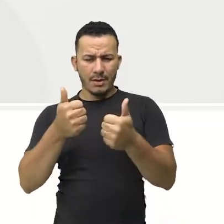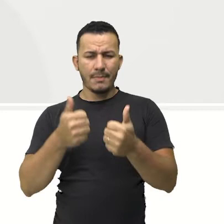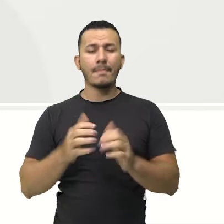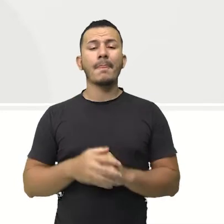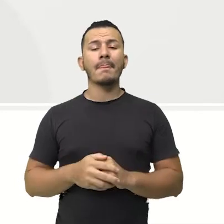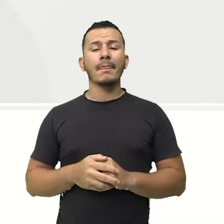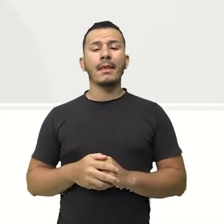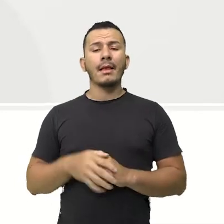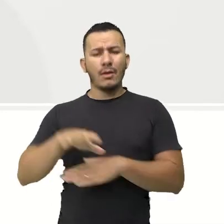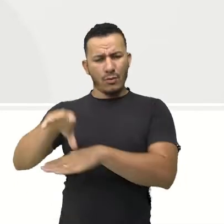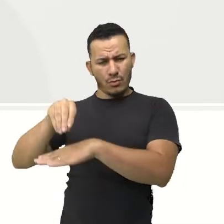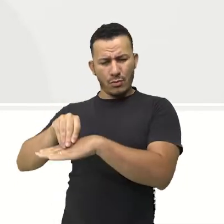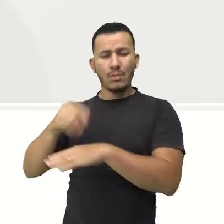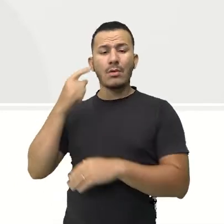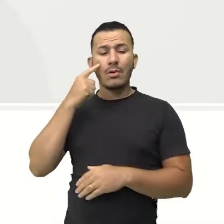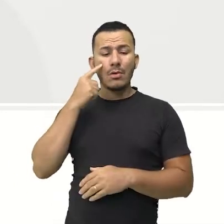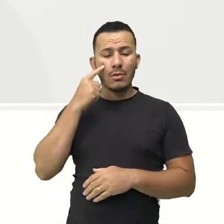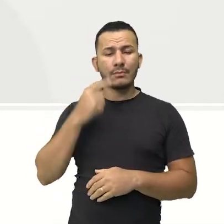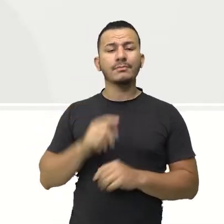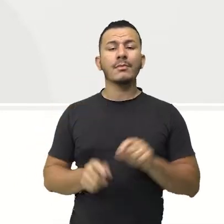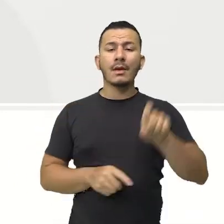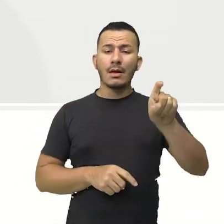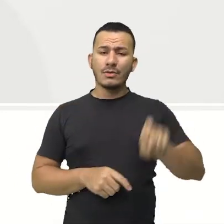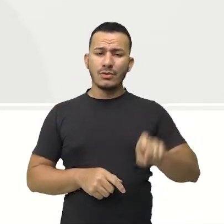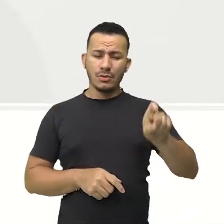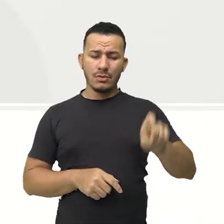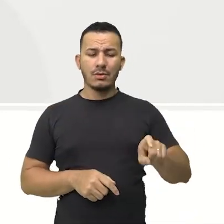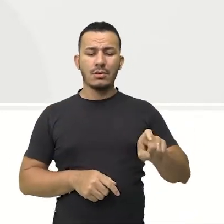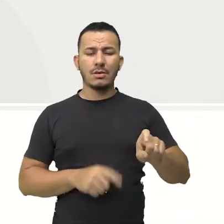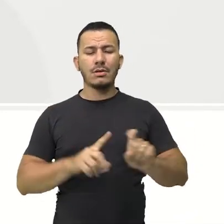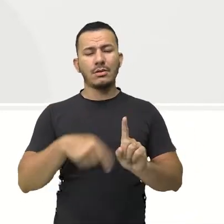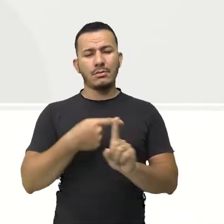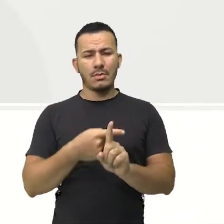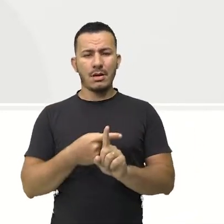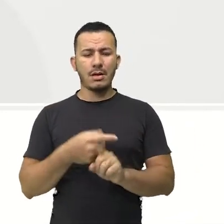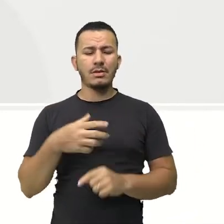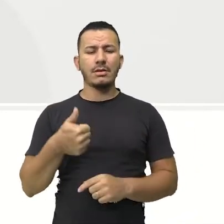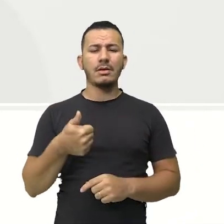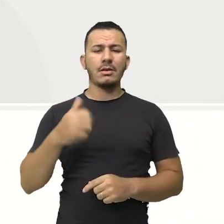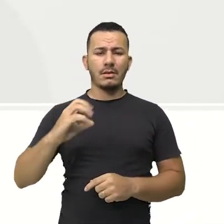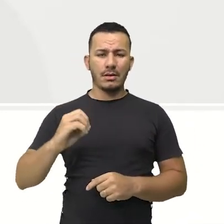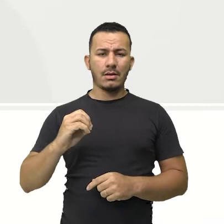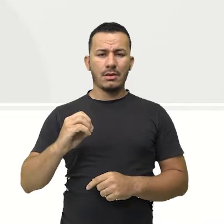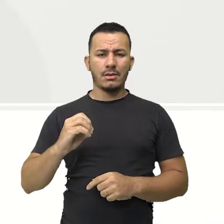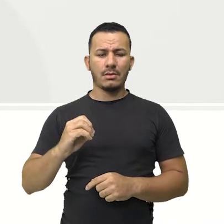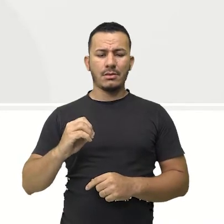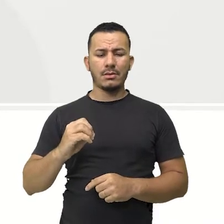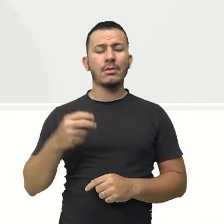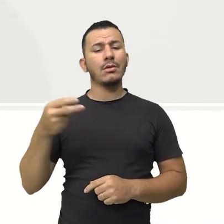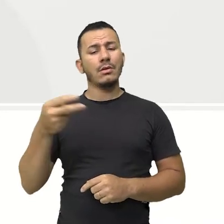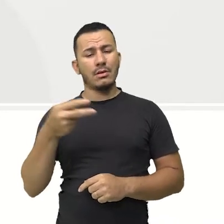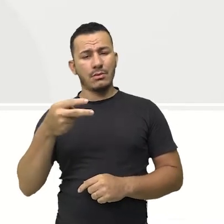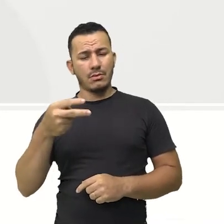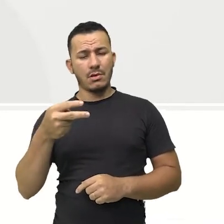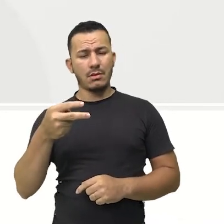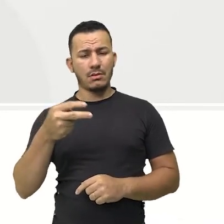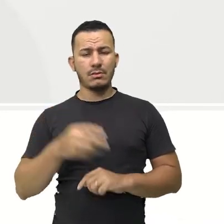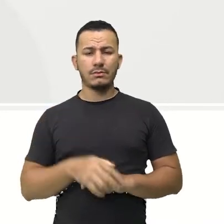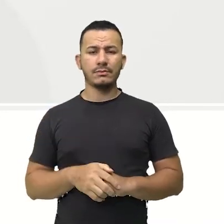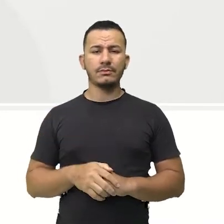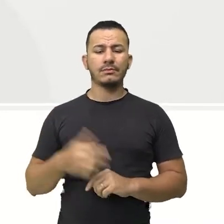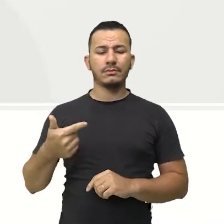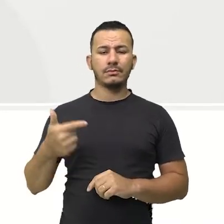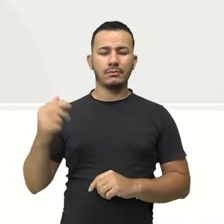ó, pensa comigo aqui uma equação. X mais 10 igual